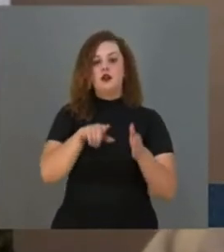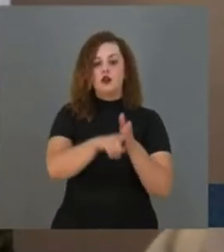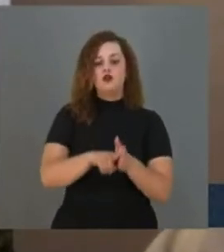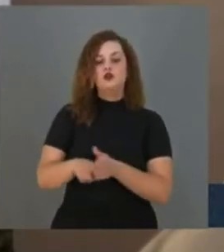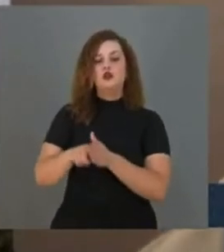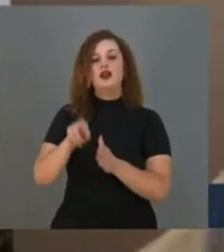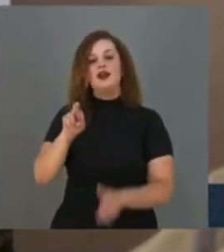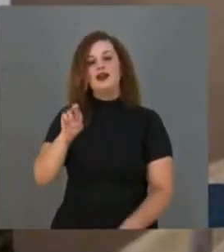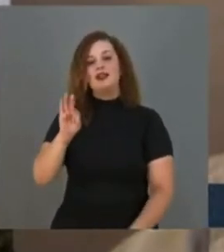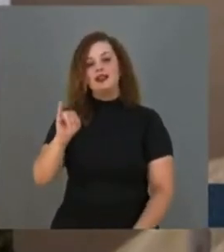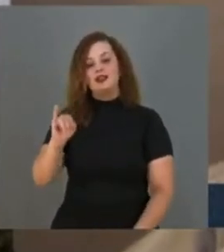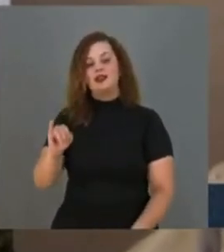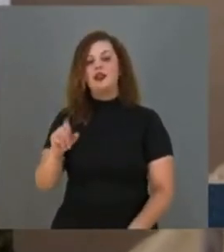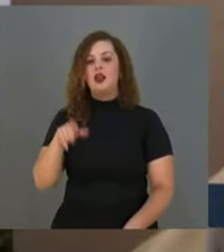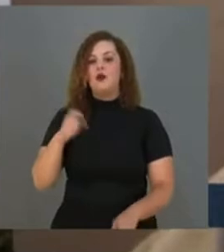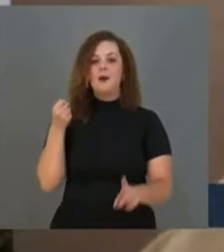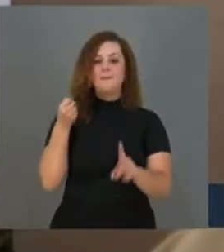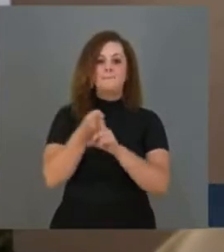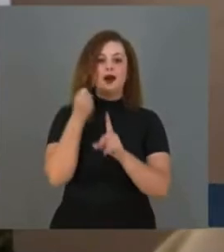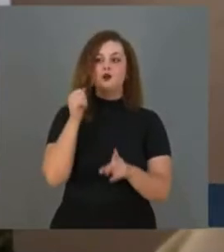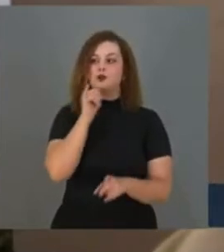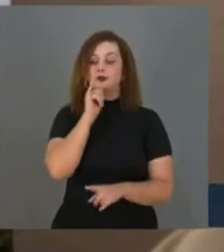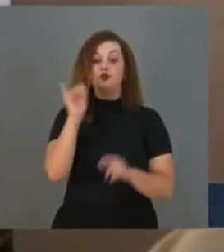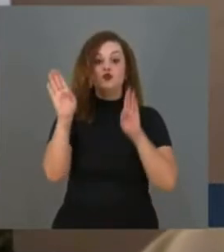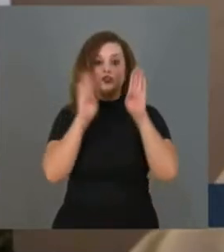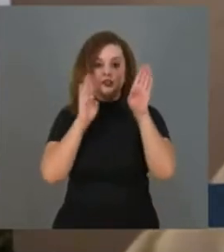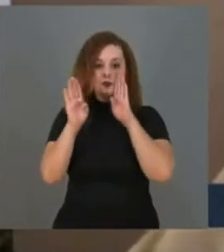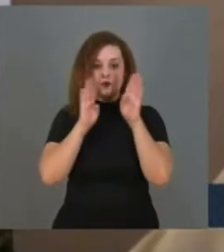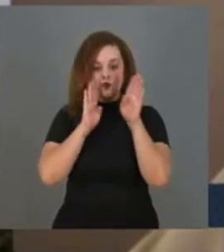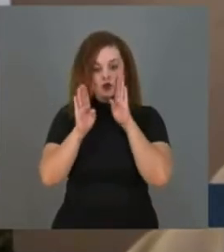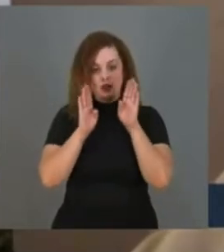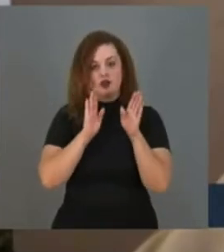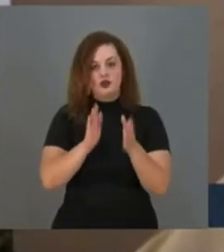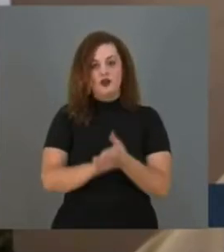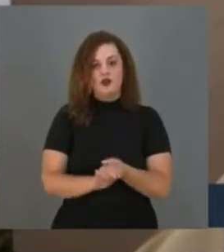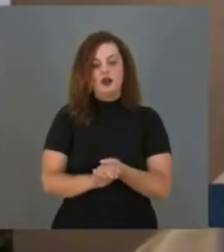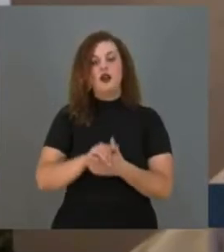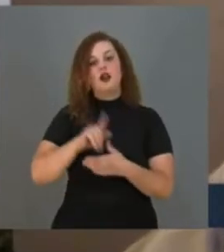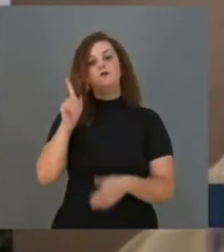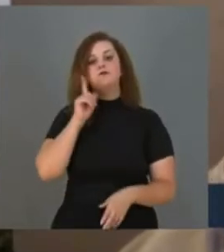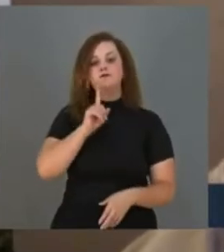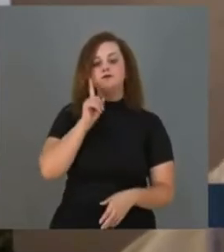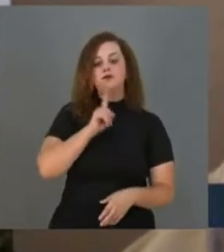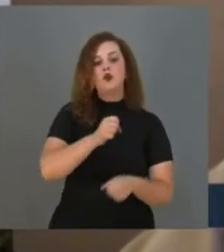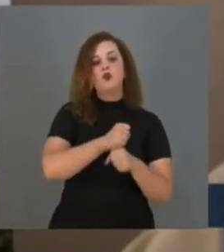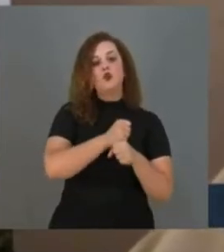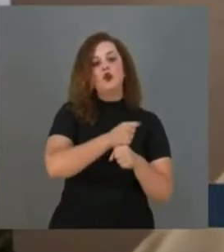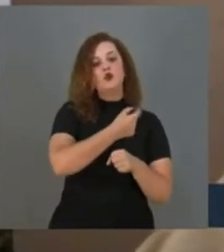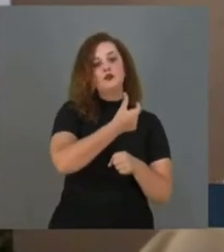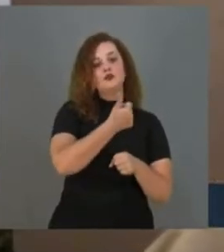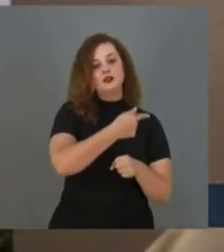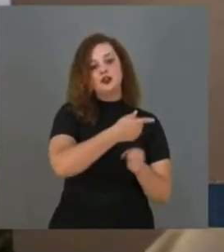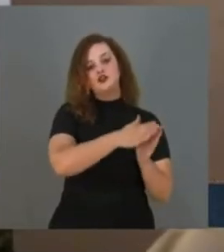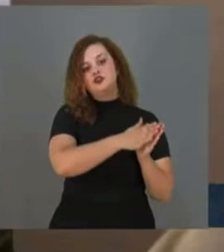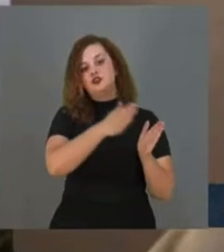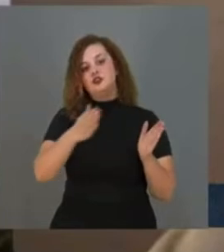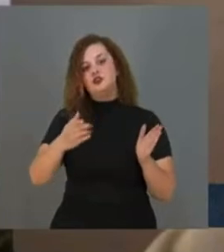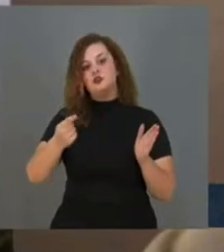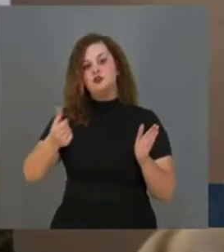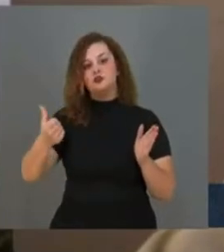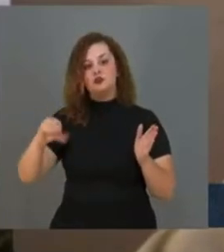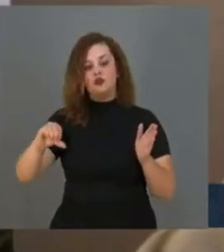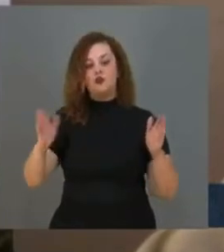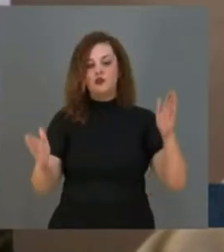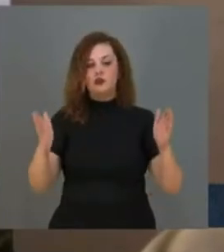chamado o impacto, por exemplo, do Facebook nos data centers dos Estados Unidos, de 2017 a 2019,